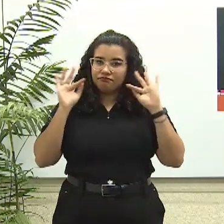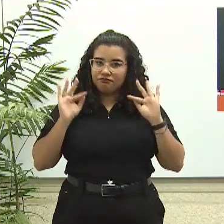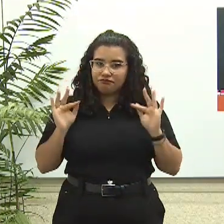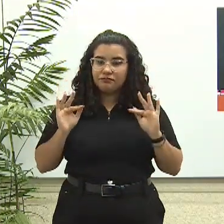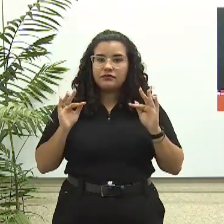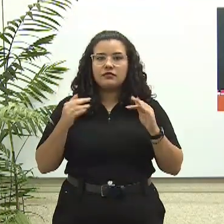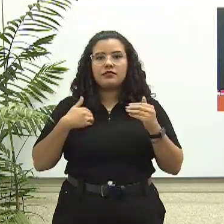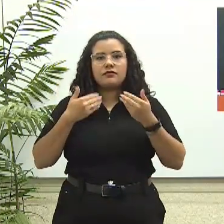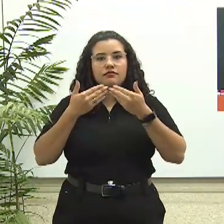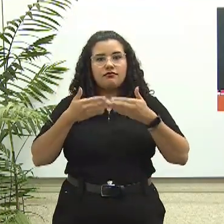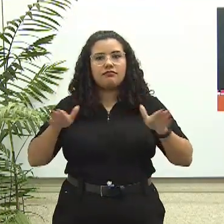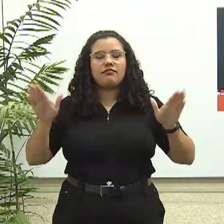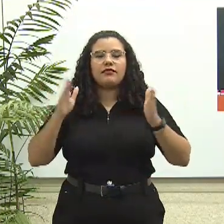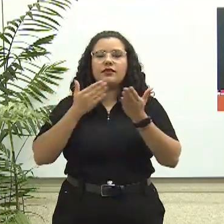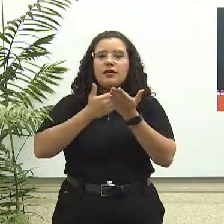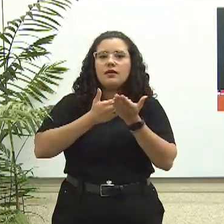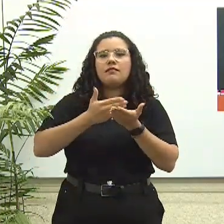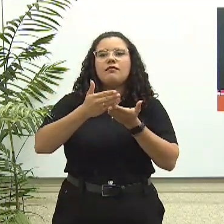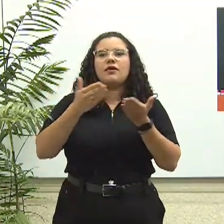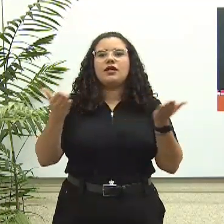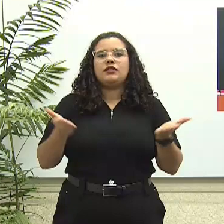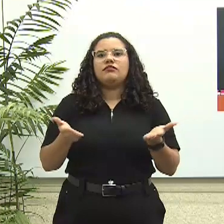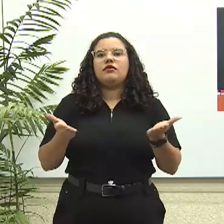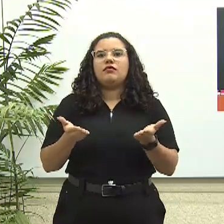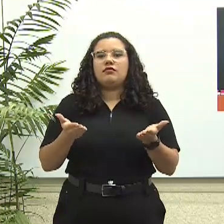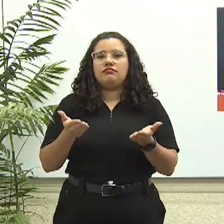de abrir institucionalmente